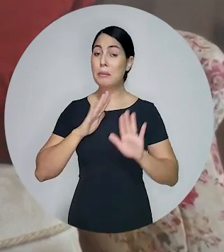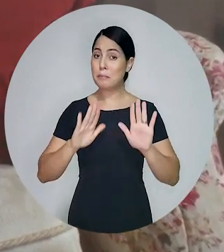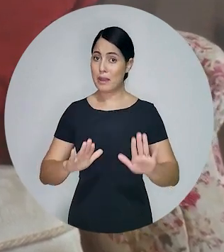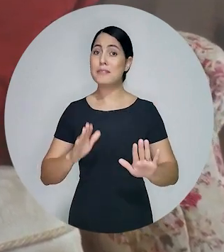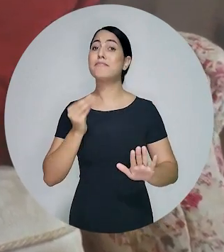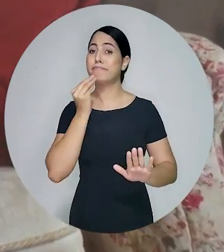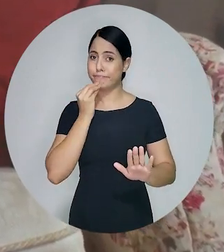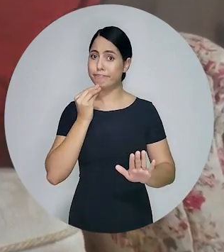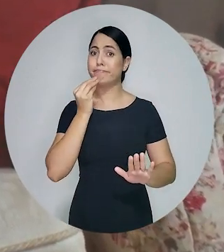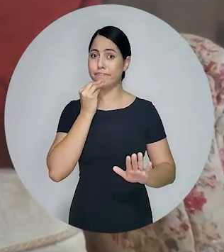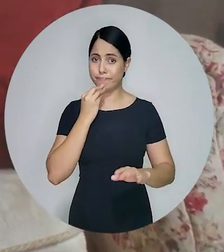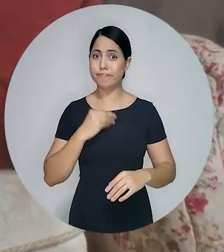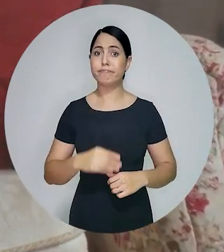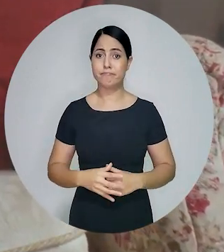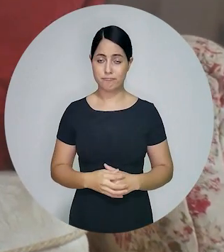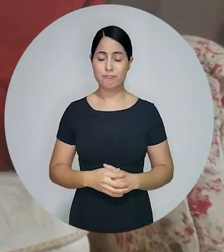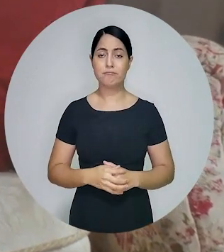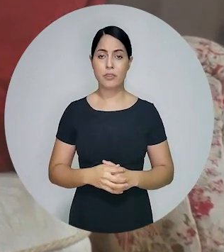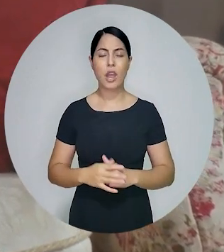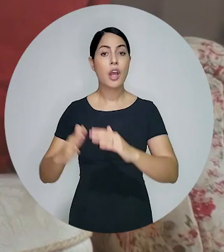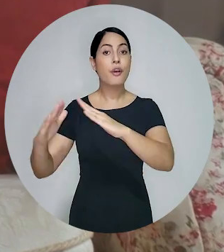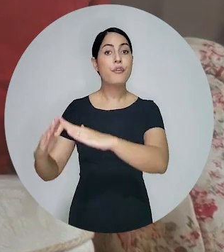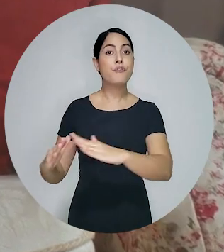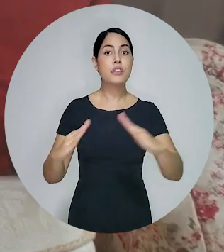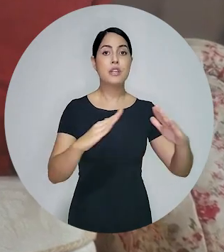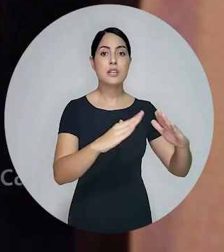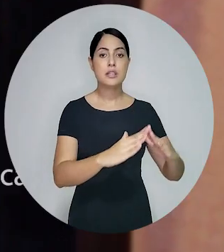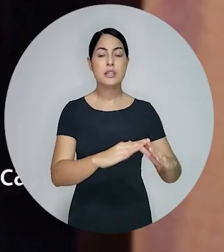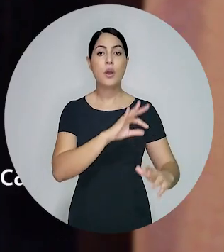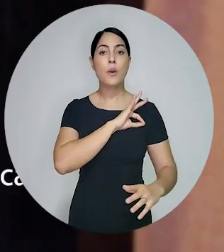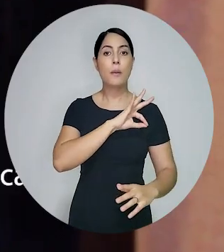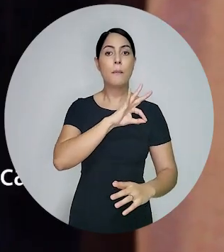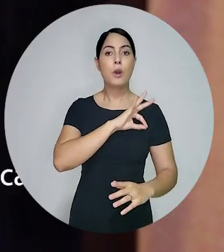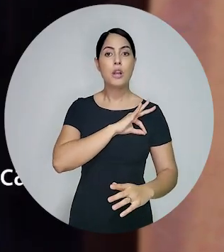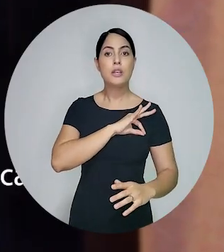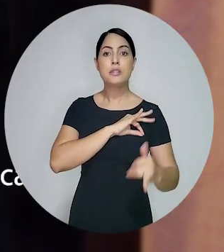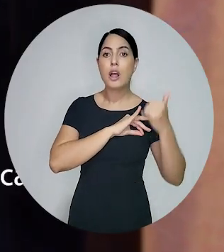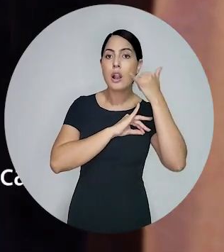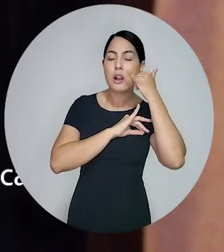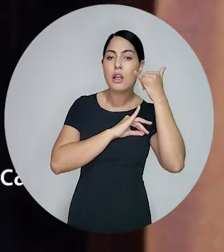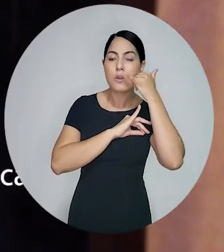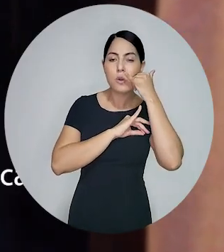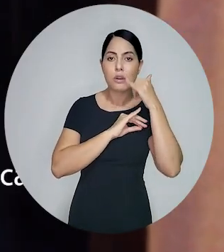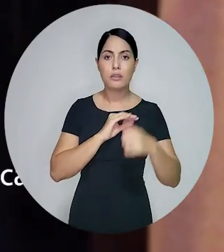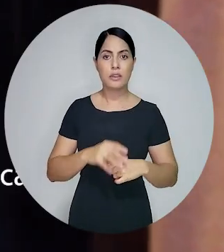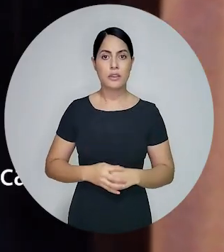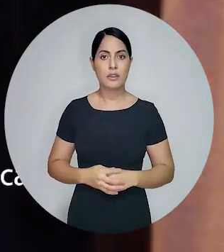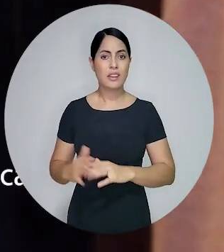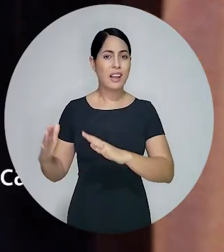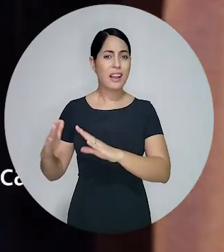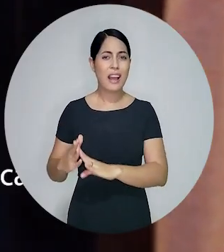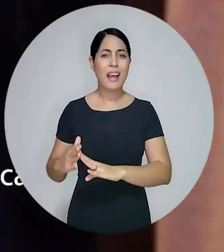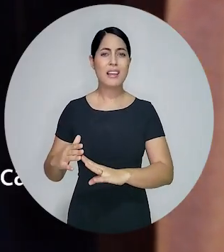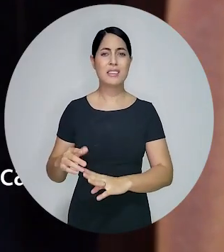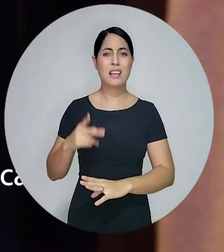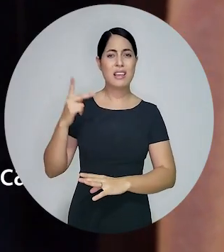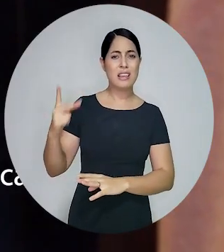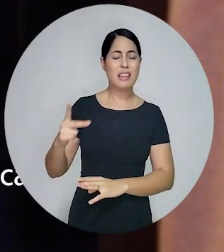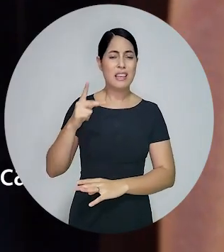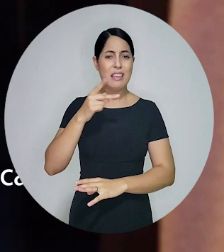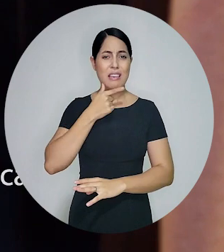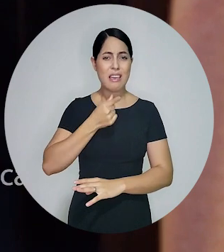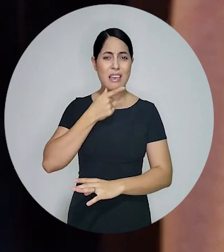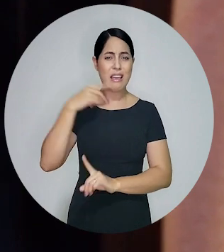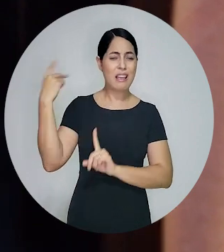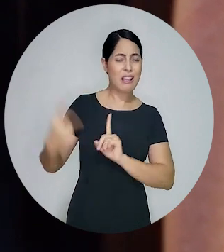Essa história não é minha, mas poderia ser. Acho que foram os vizinhos que chamaram a polícia. Ele já